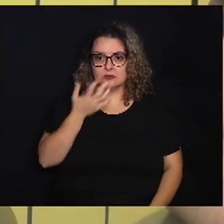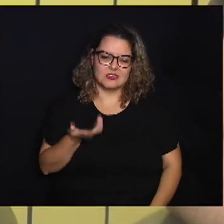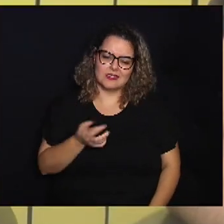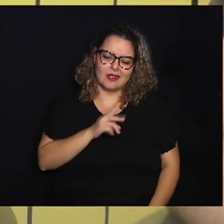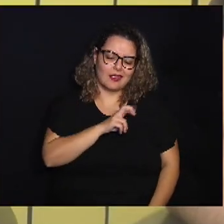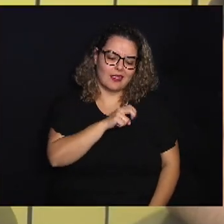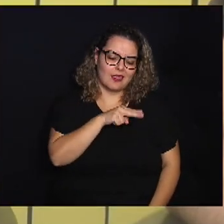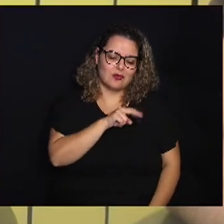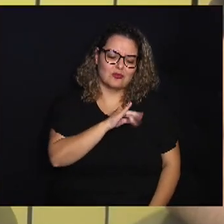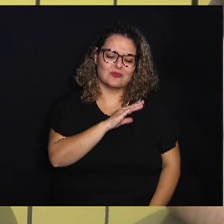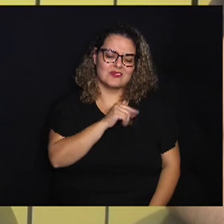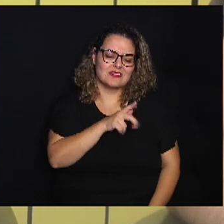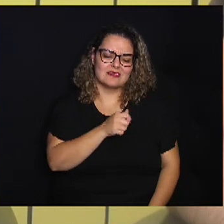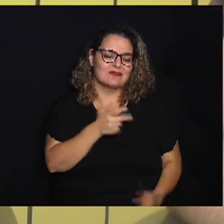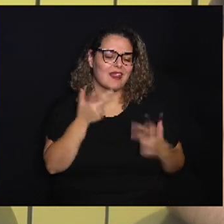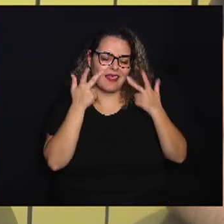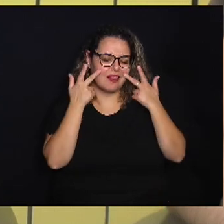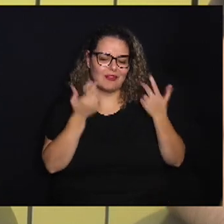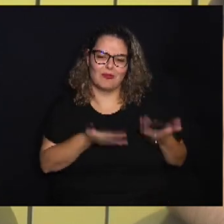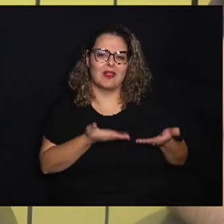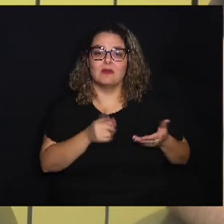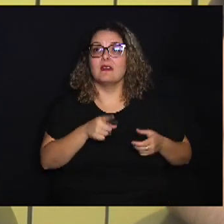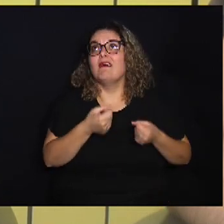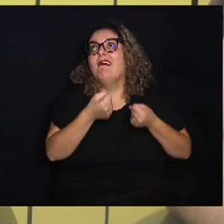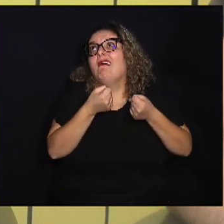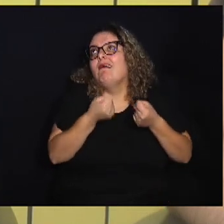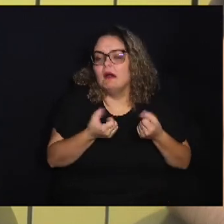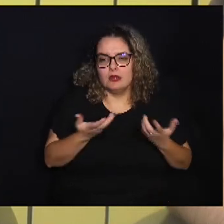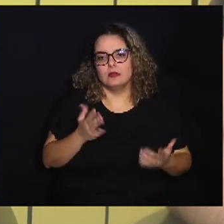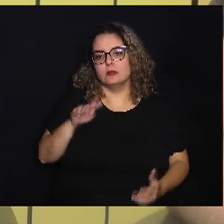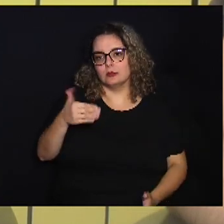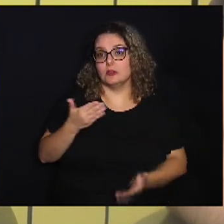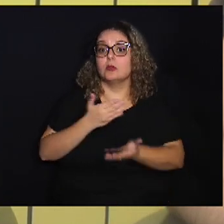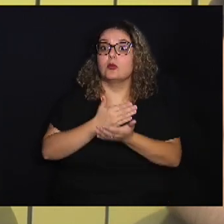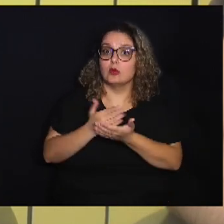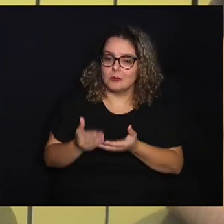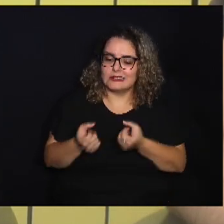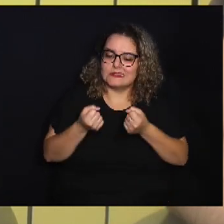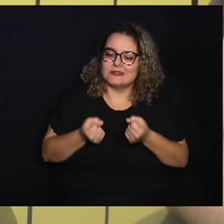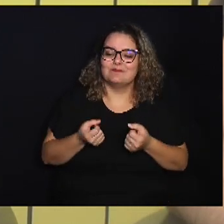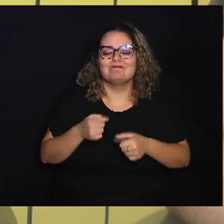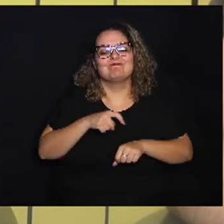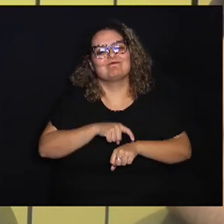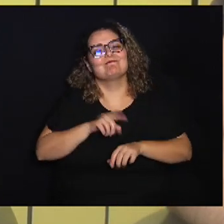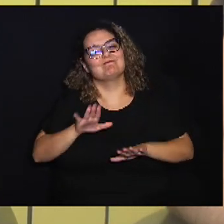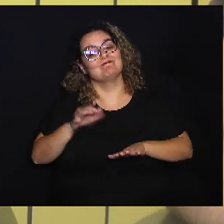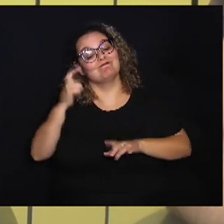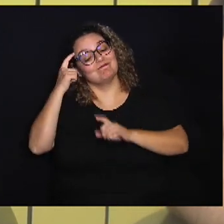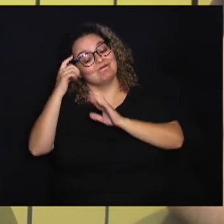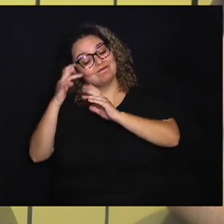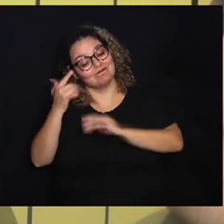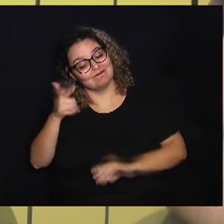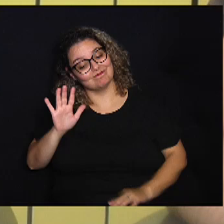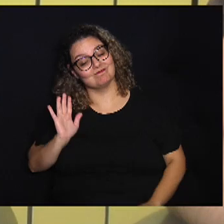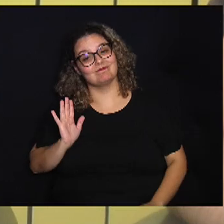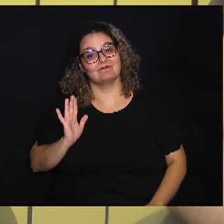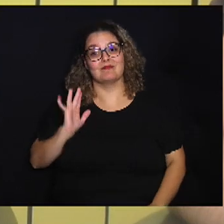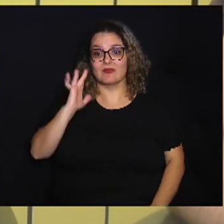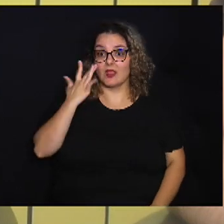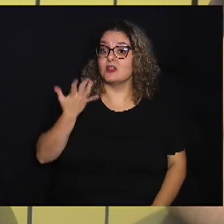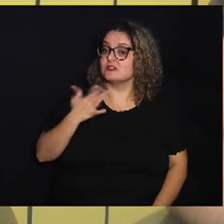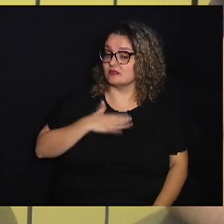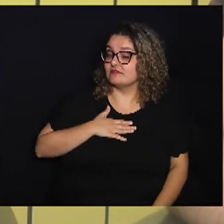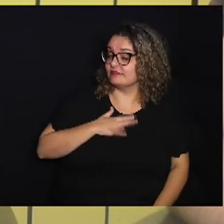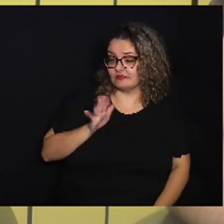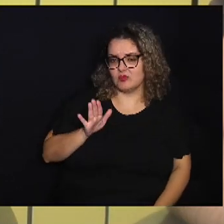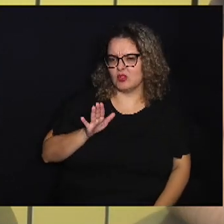maneira leve, né? Não fica um fardo. Quando começa a ser um fardo, aí é hora de repensar. Então, acho que é isso. Para mim, nunca